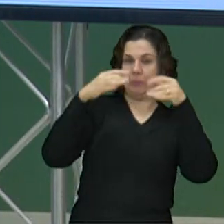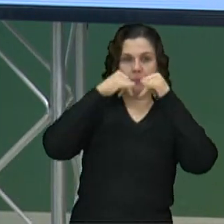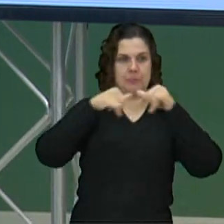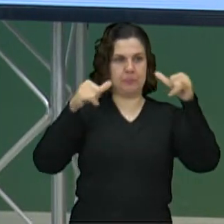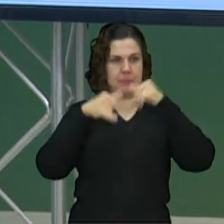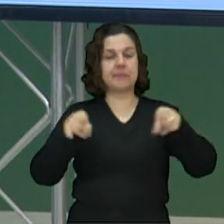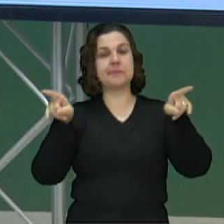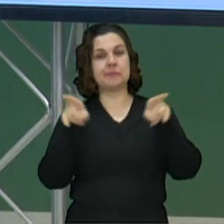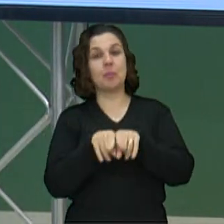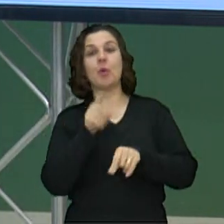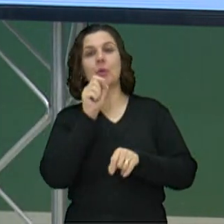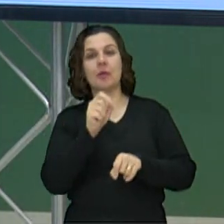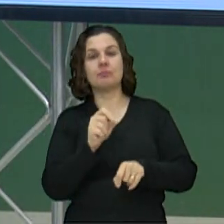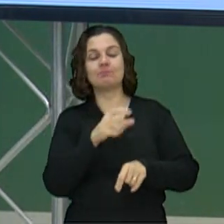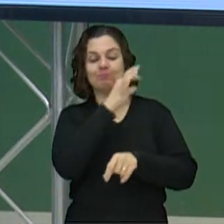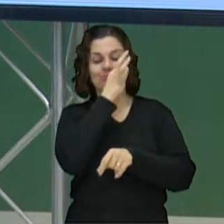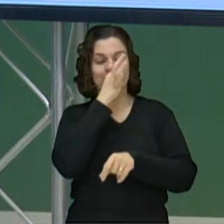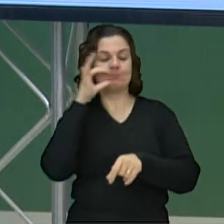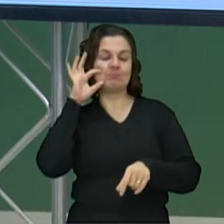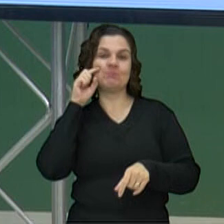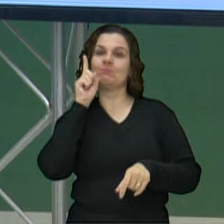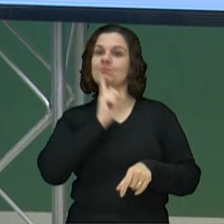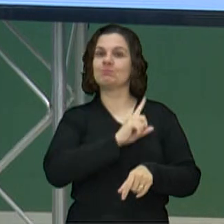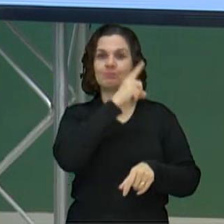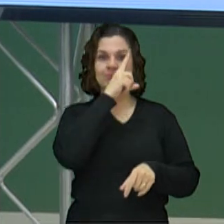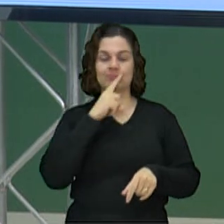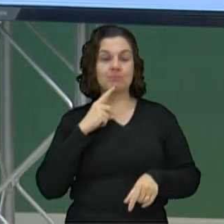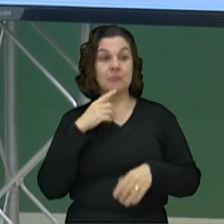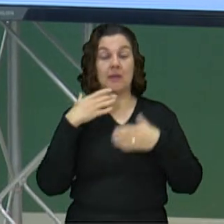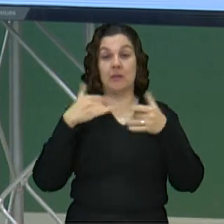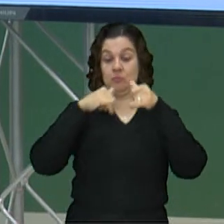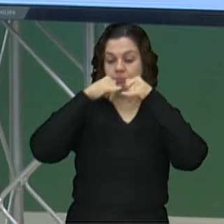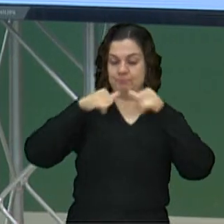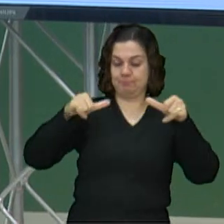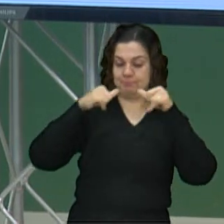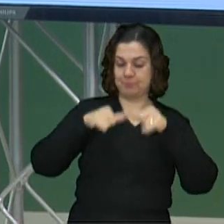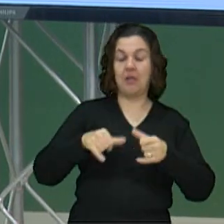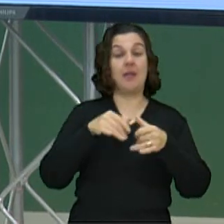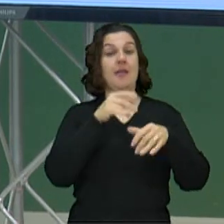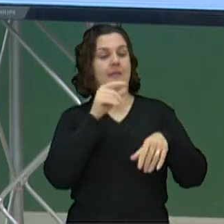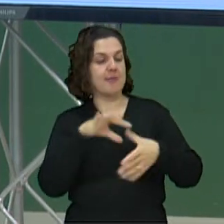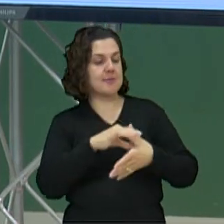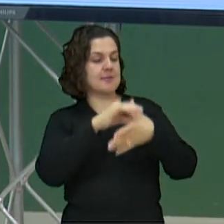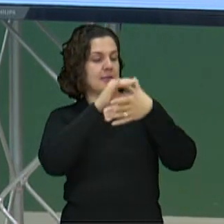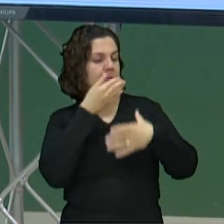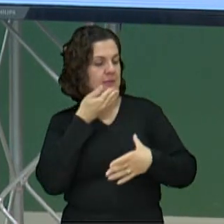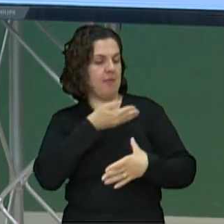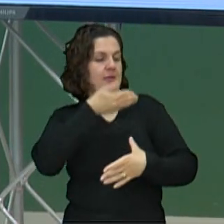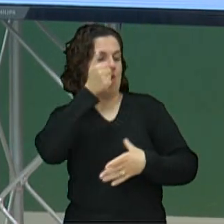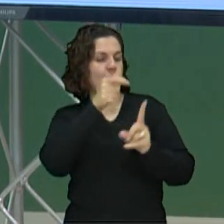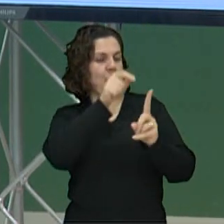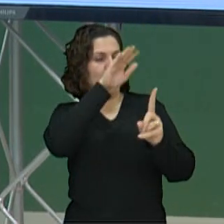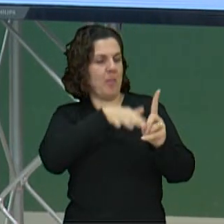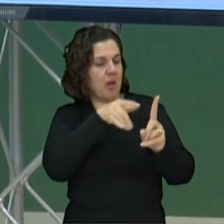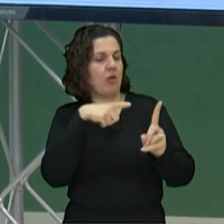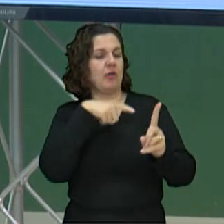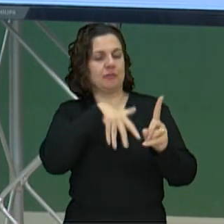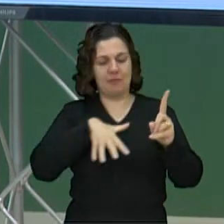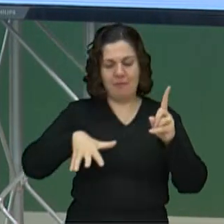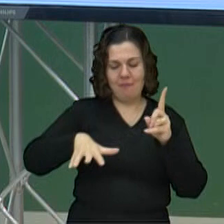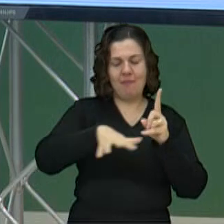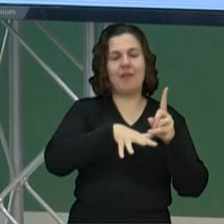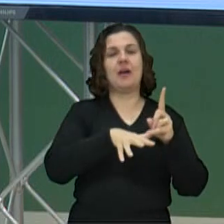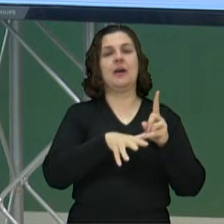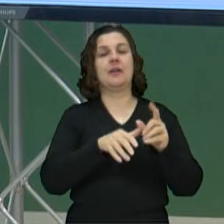e, consequentemente, forte censura. Então, uma propaganda de que esse líder é o melhor líder que deveria haver entre